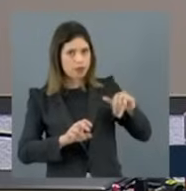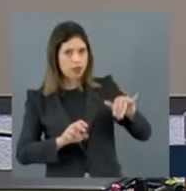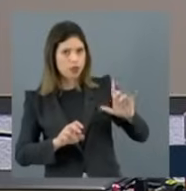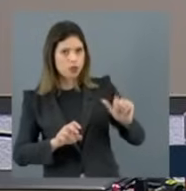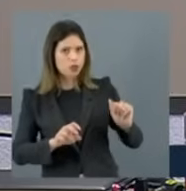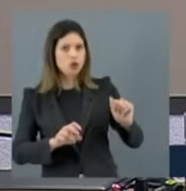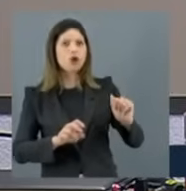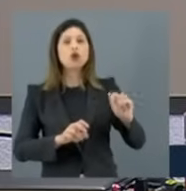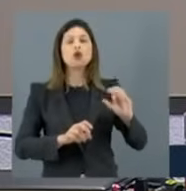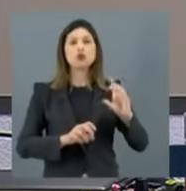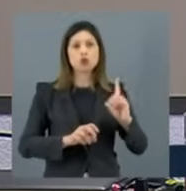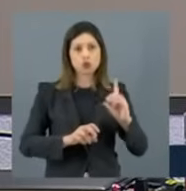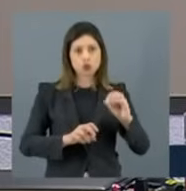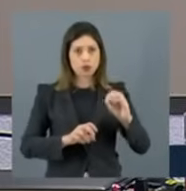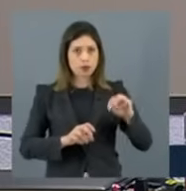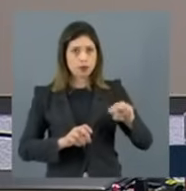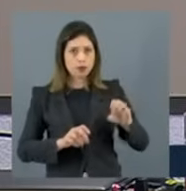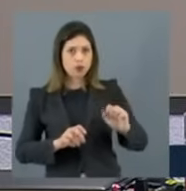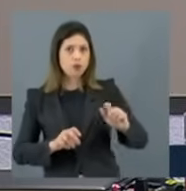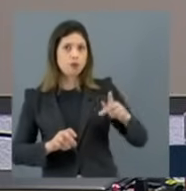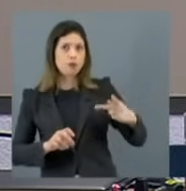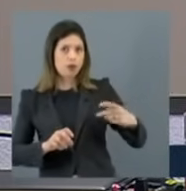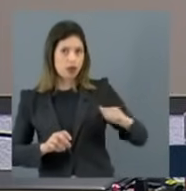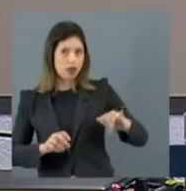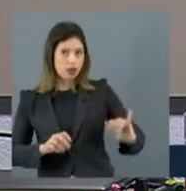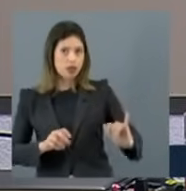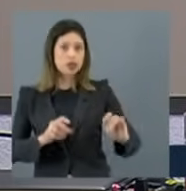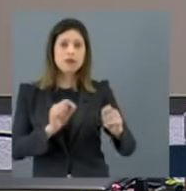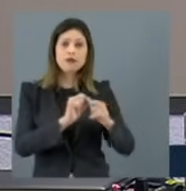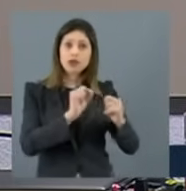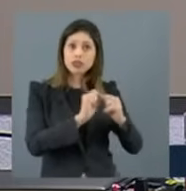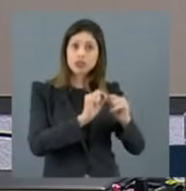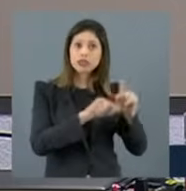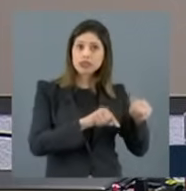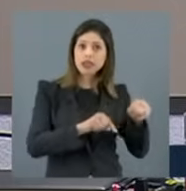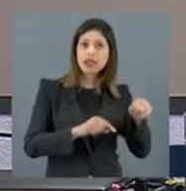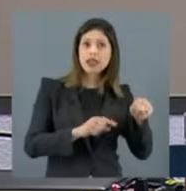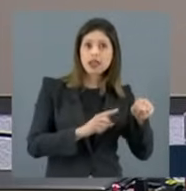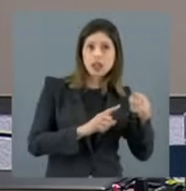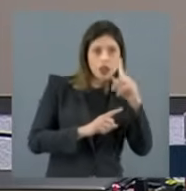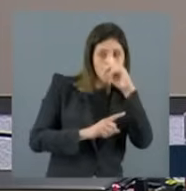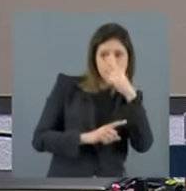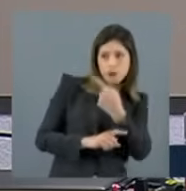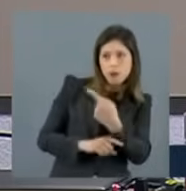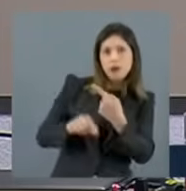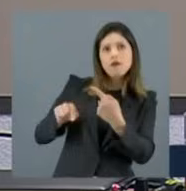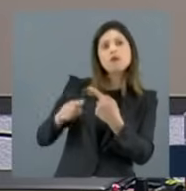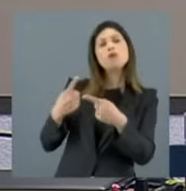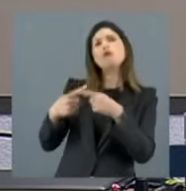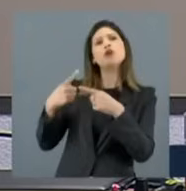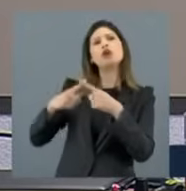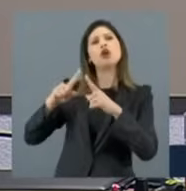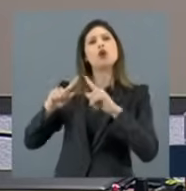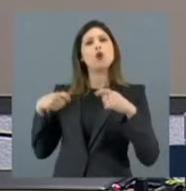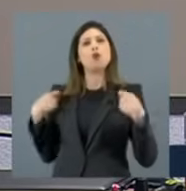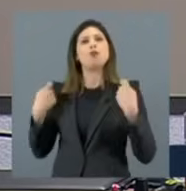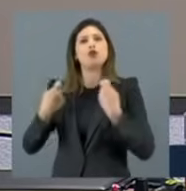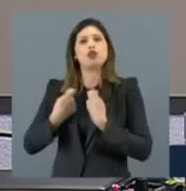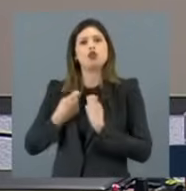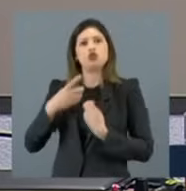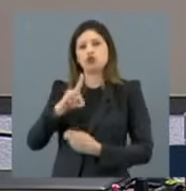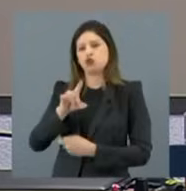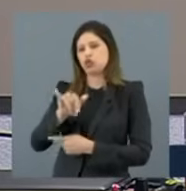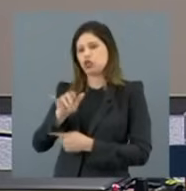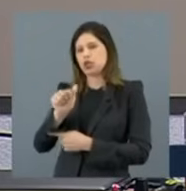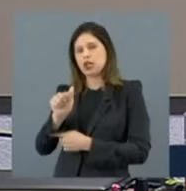denunciava que o ministro Dias Toffoli estaria envolvido com pessoas que são ligadas